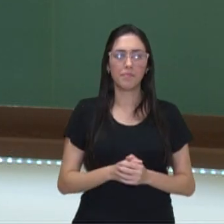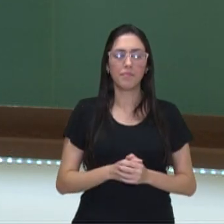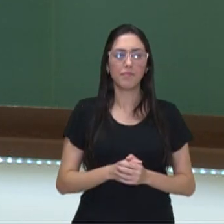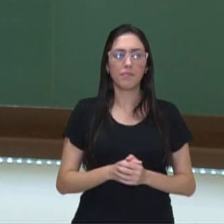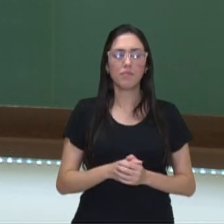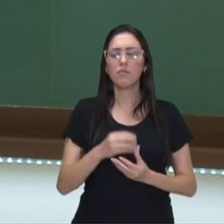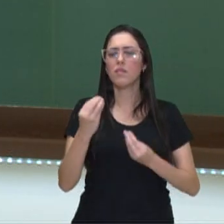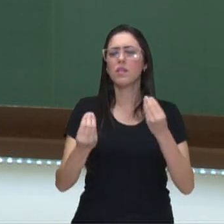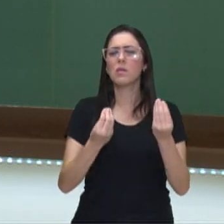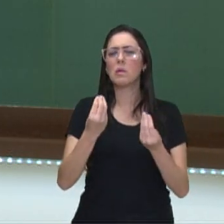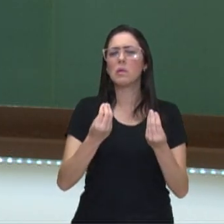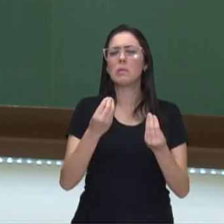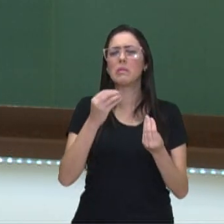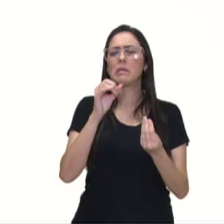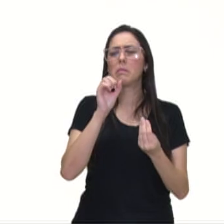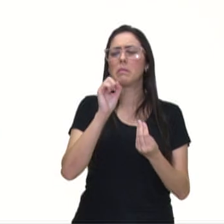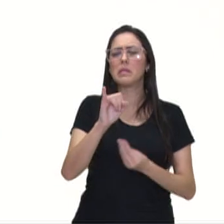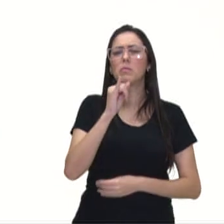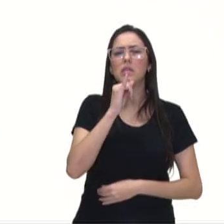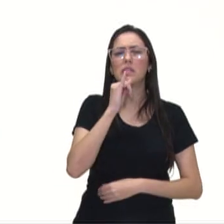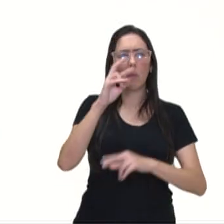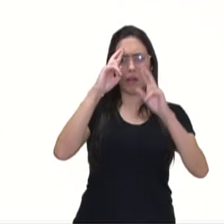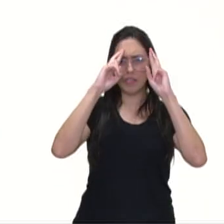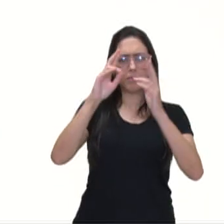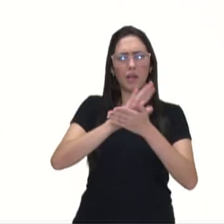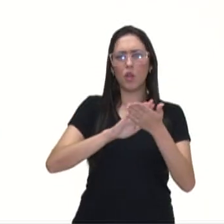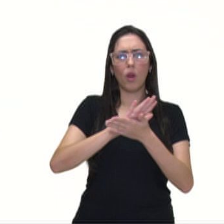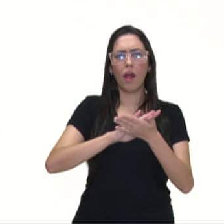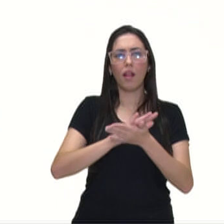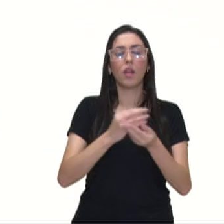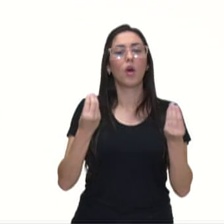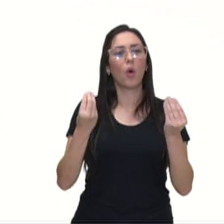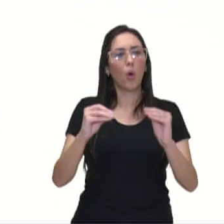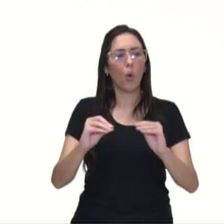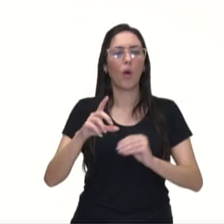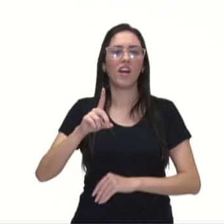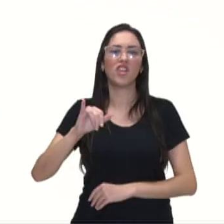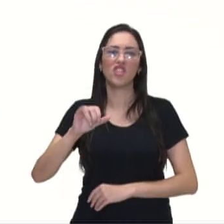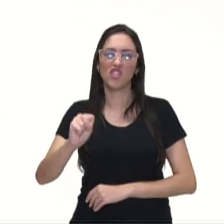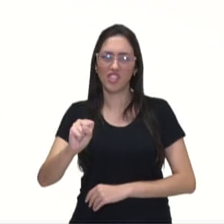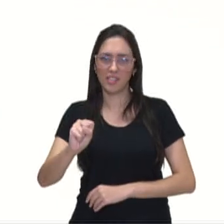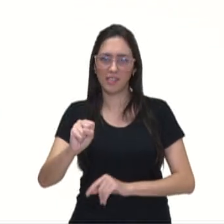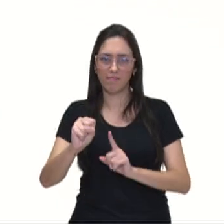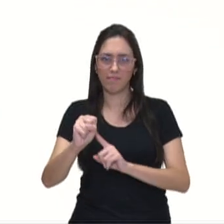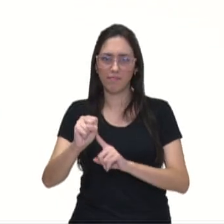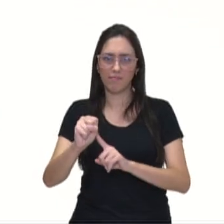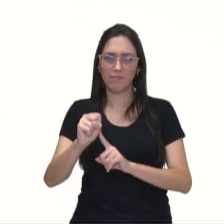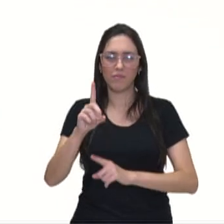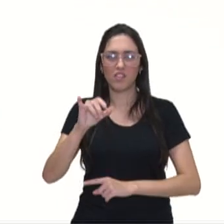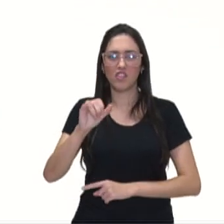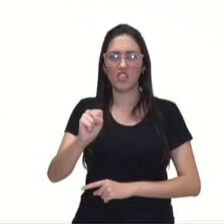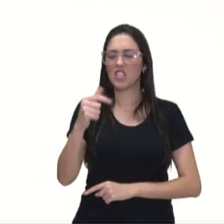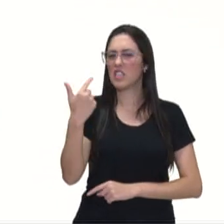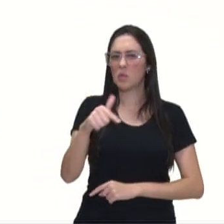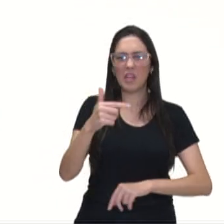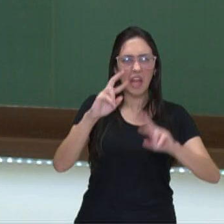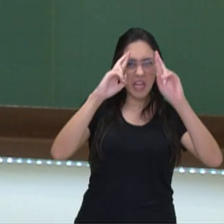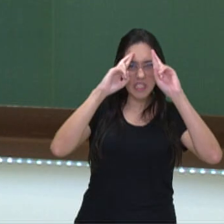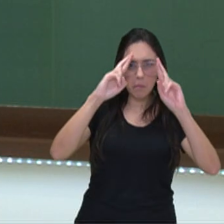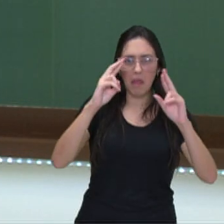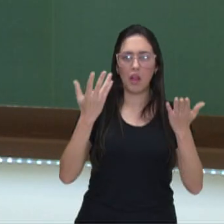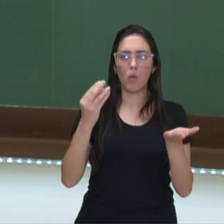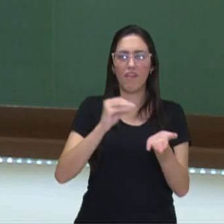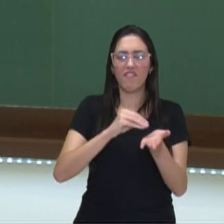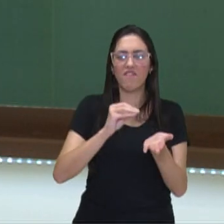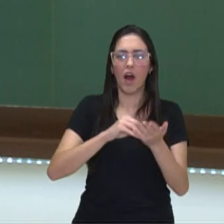oposição, como que fica? Disrespect, sem respeito, desrespeitoso. E